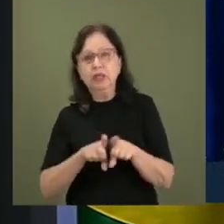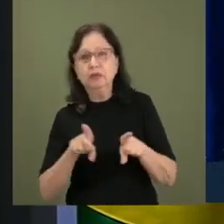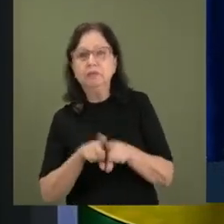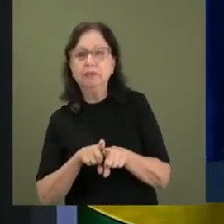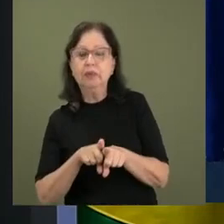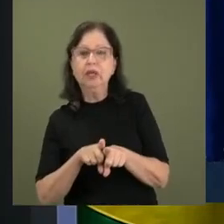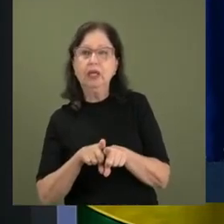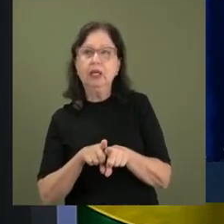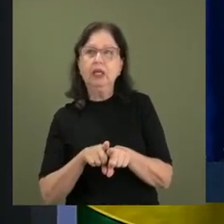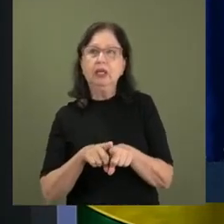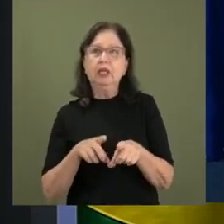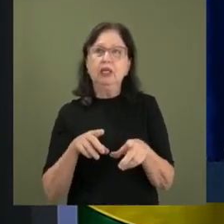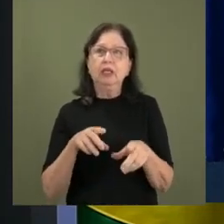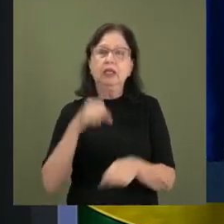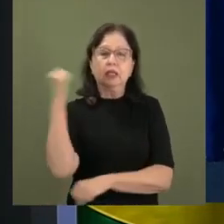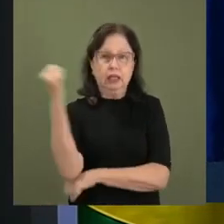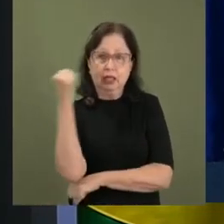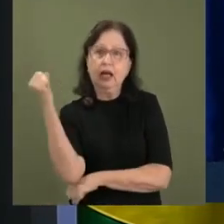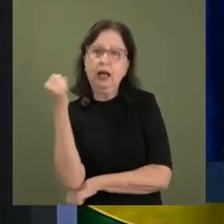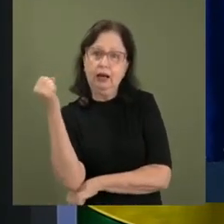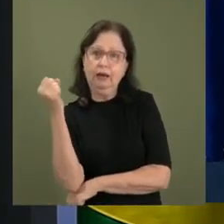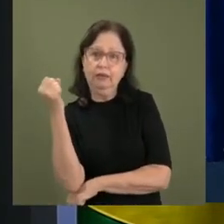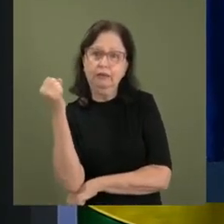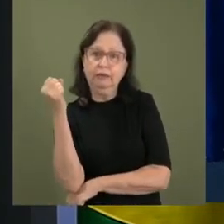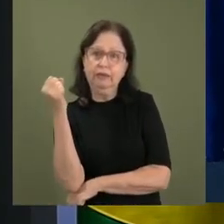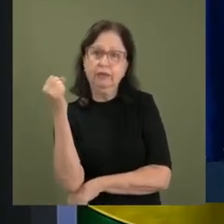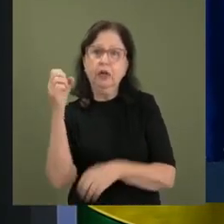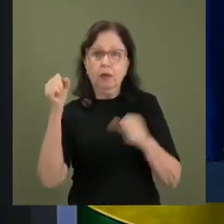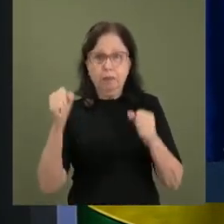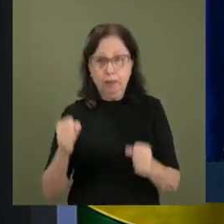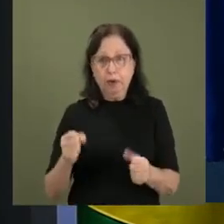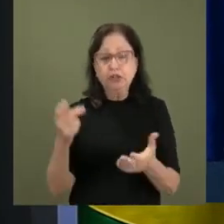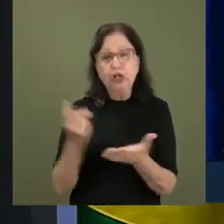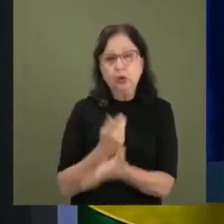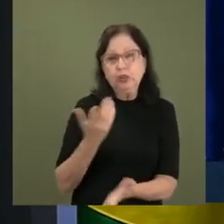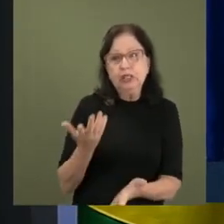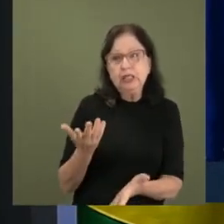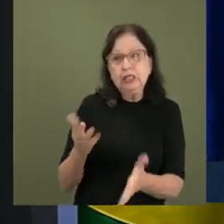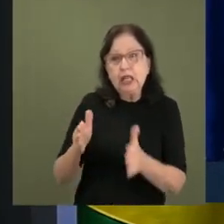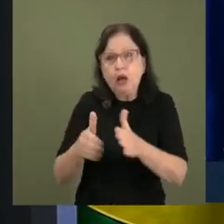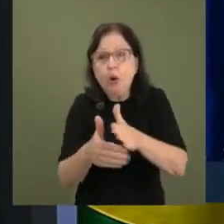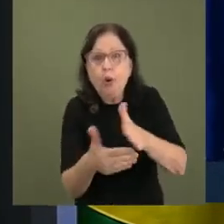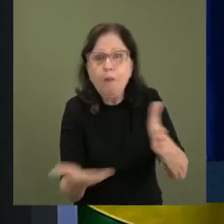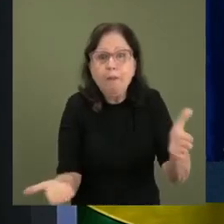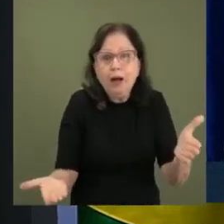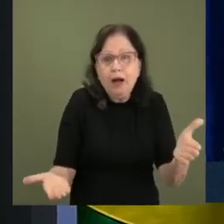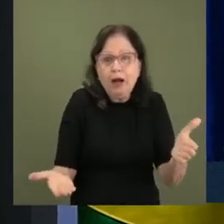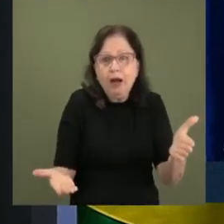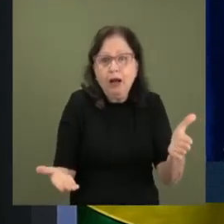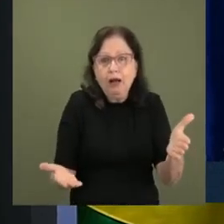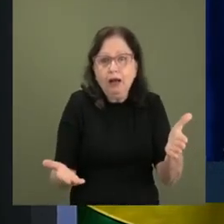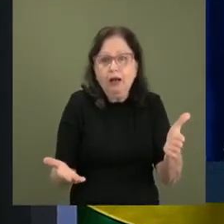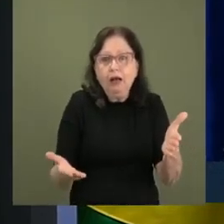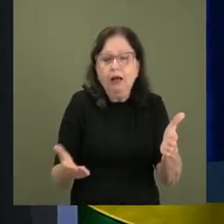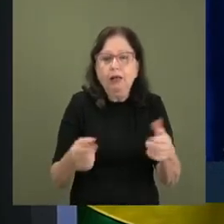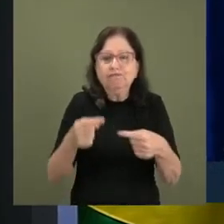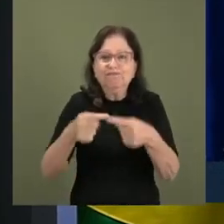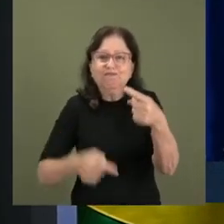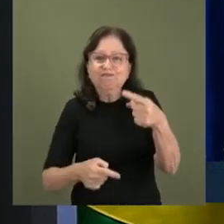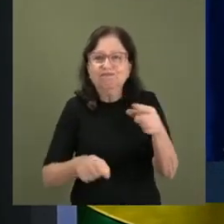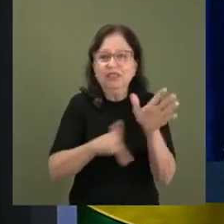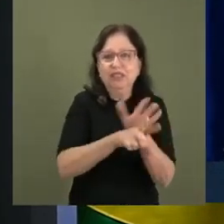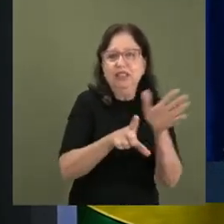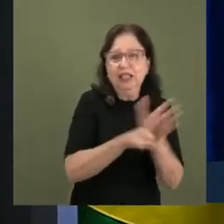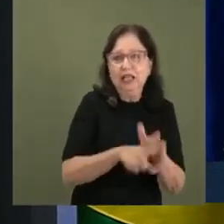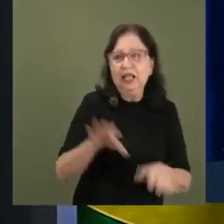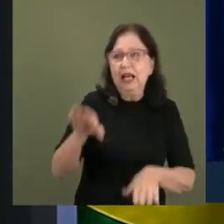seus estágios mais graves? A gente vai ter pessoas que cometem atos ilícitos para financiar esse jogo. A gente tem pessoas que vão contrair dívidas, e esse é um